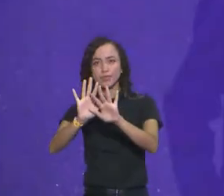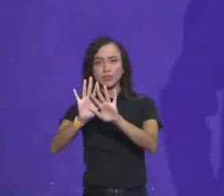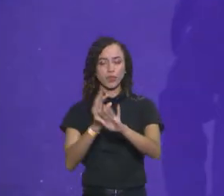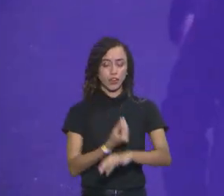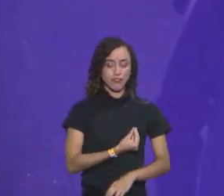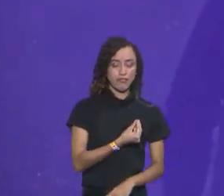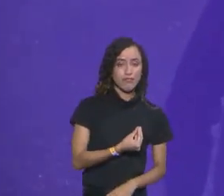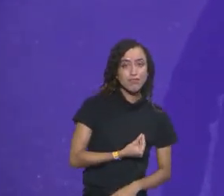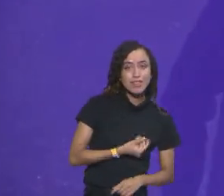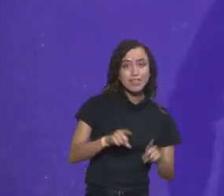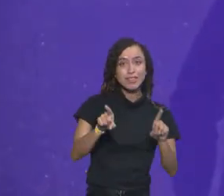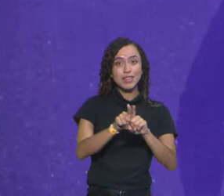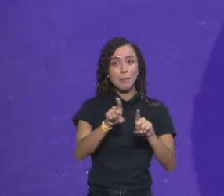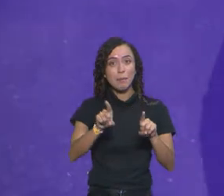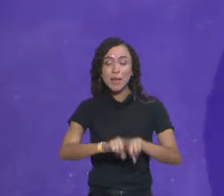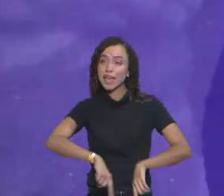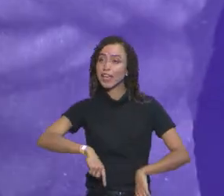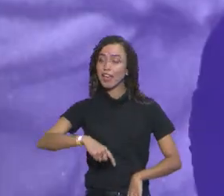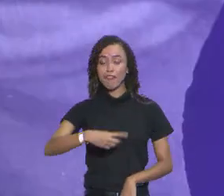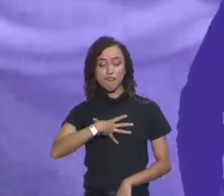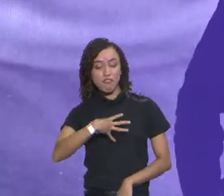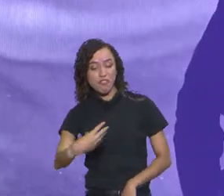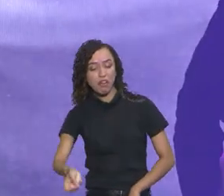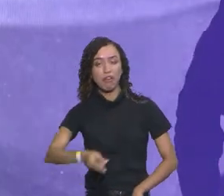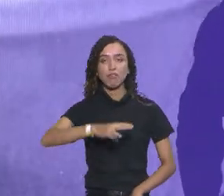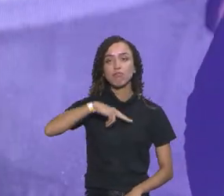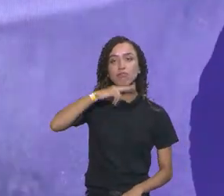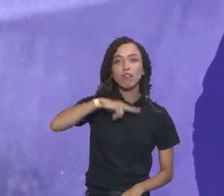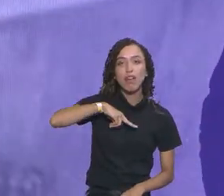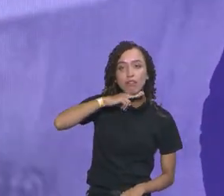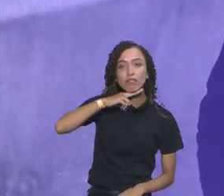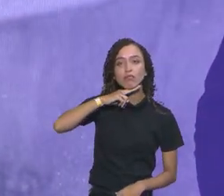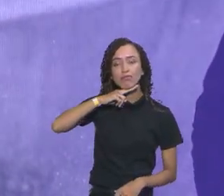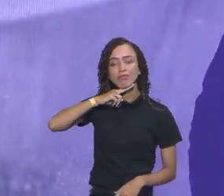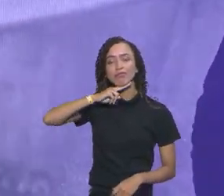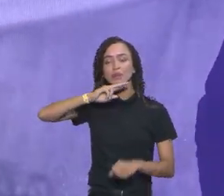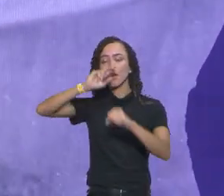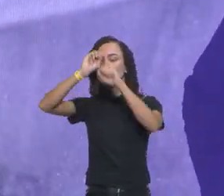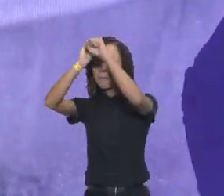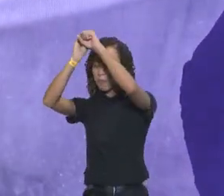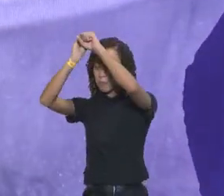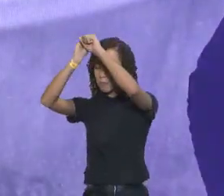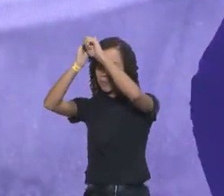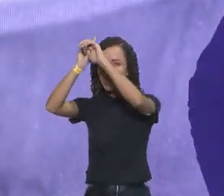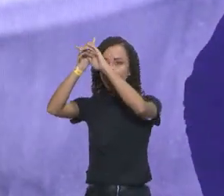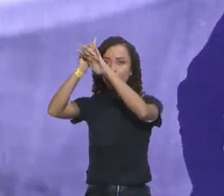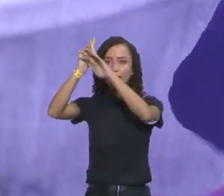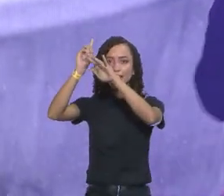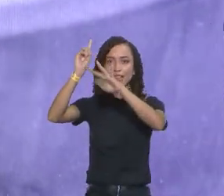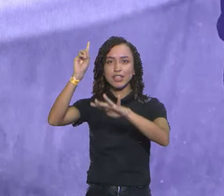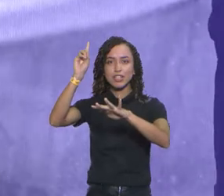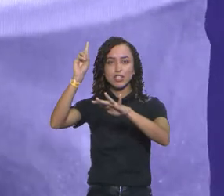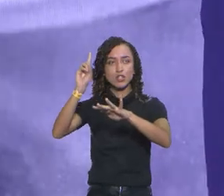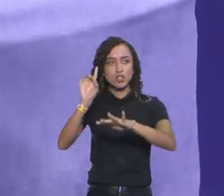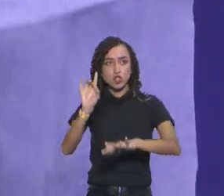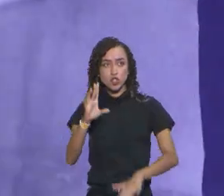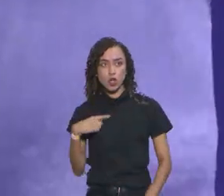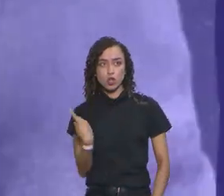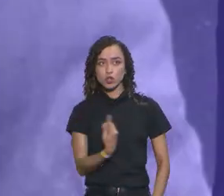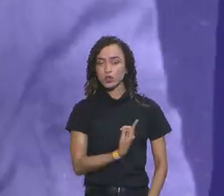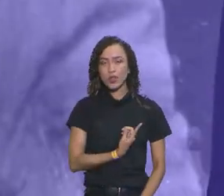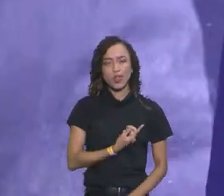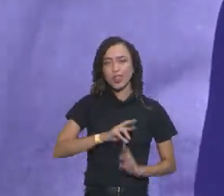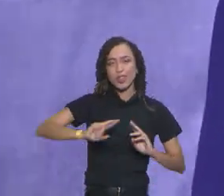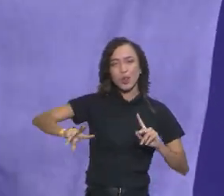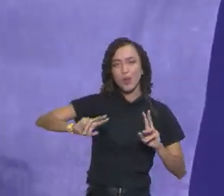os filhos dos seus filhos a benção de Deus não é só para nós hoje mas é para as